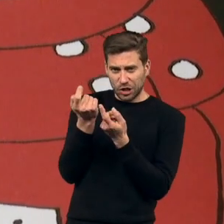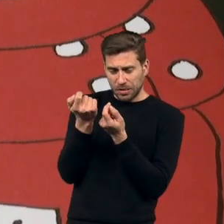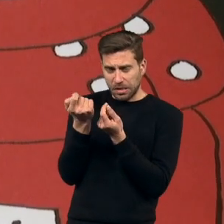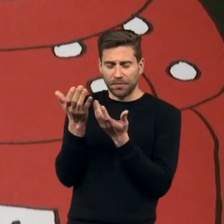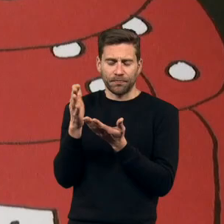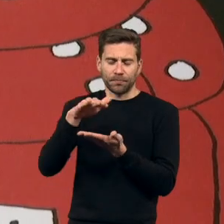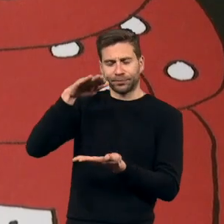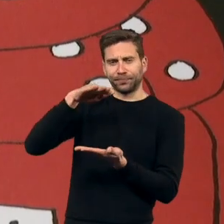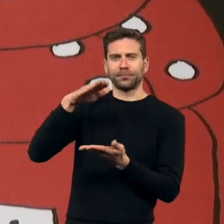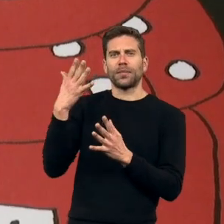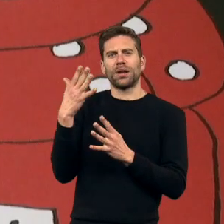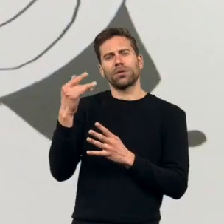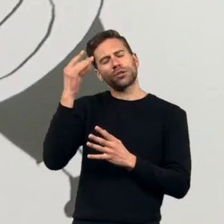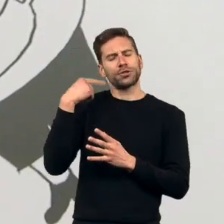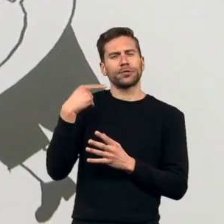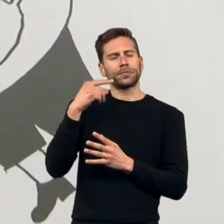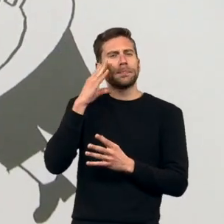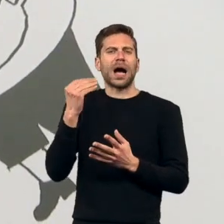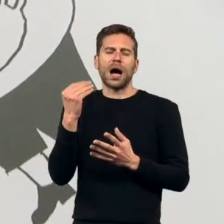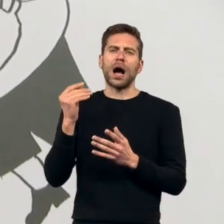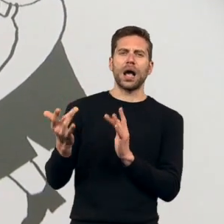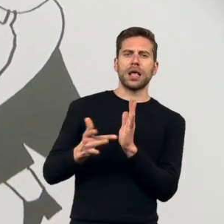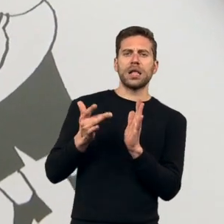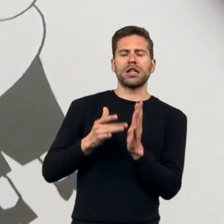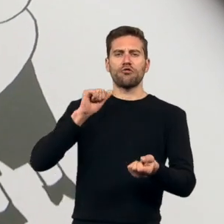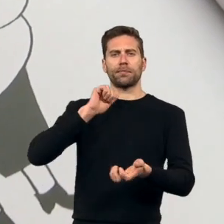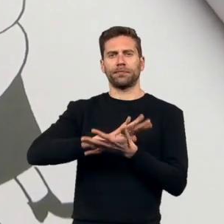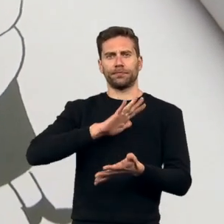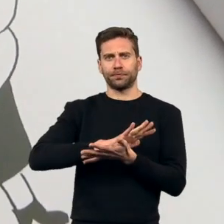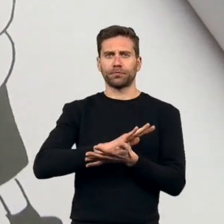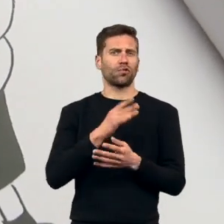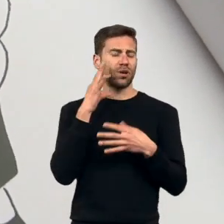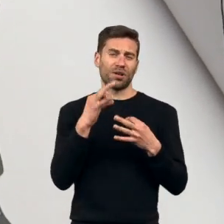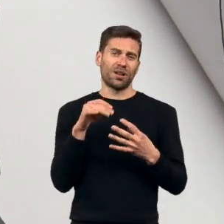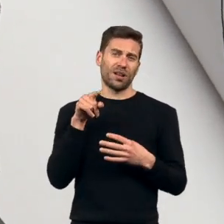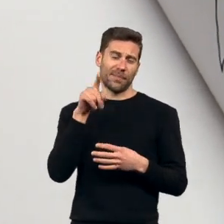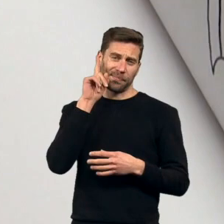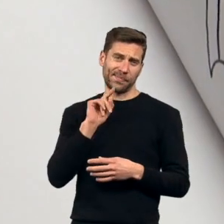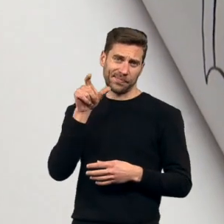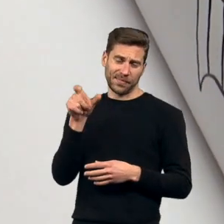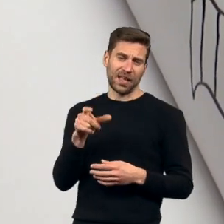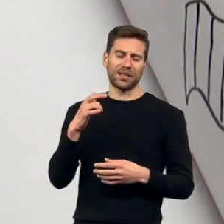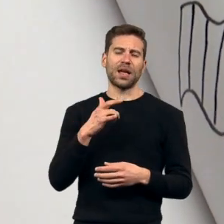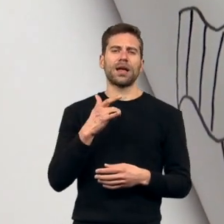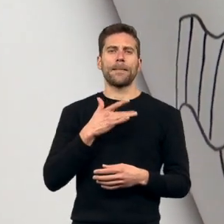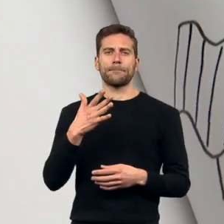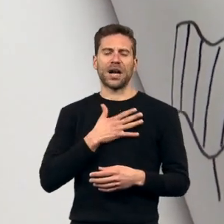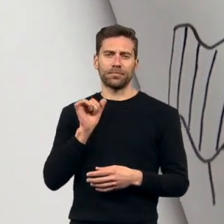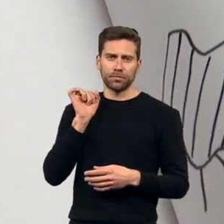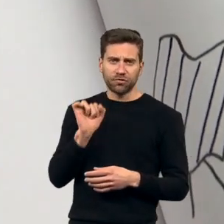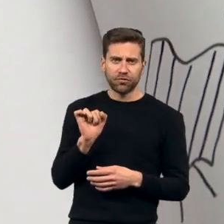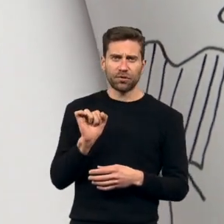fazer um livro e, portanto, foi natural. A Ana tem a editora dela, eu já faço livros há muitos